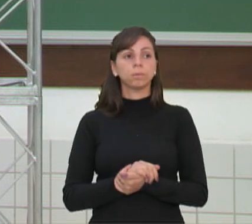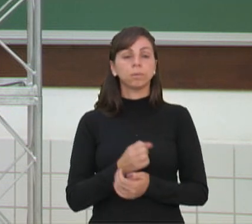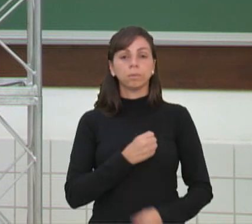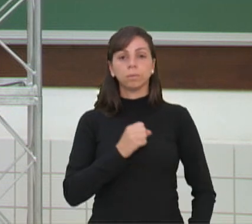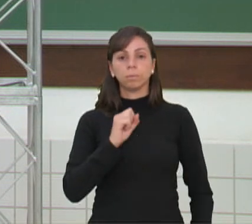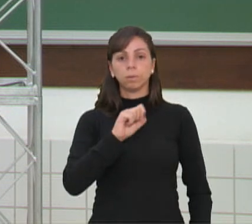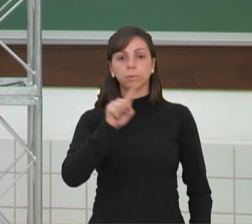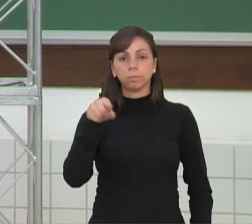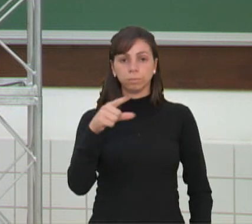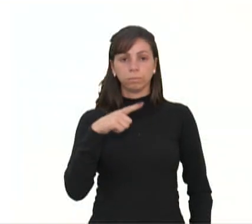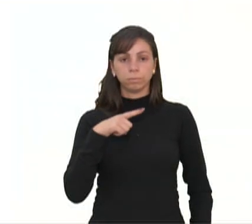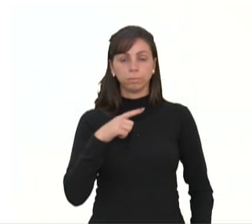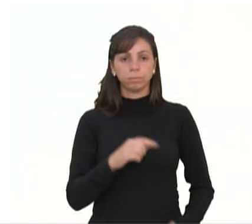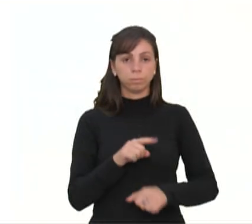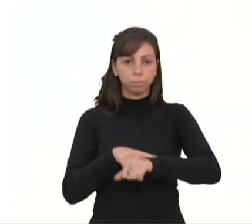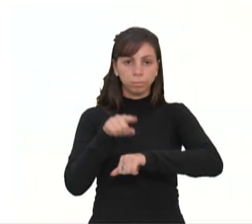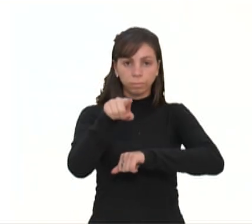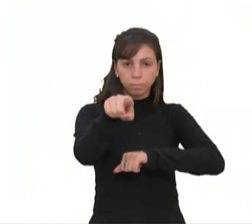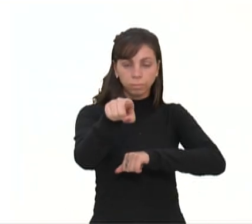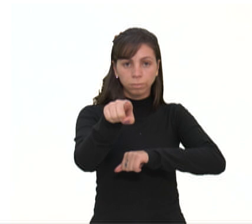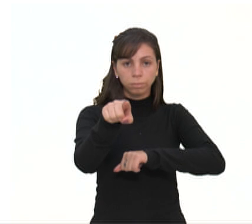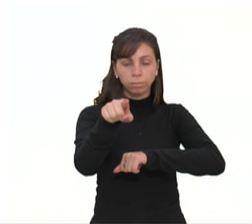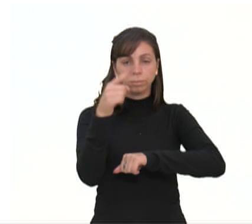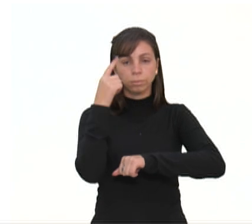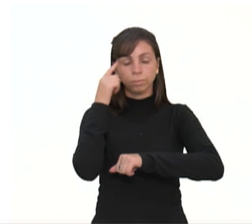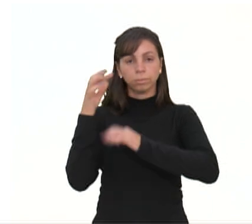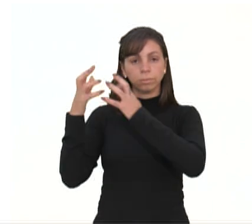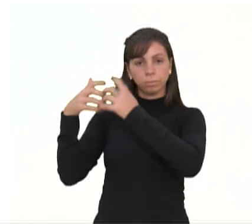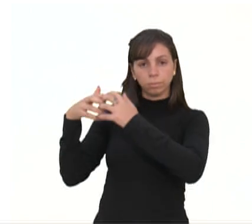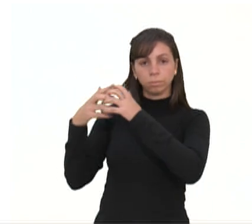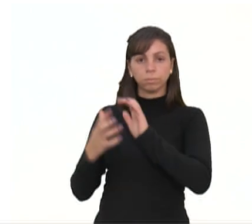nós. Então, te dou um tempinho para você pensar nisso.